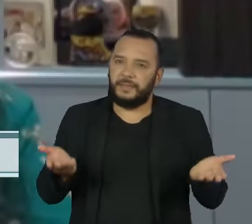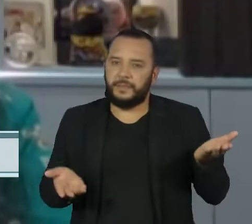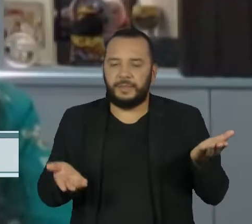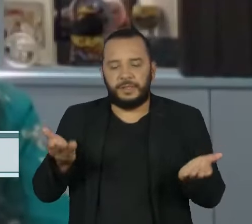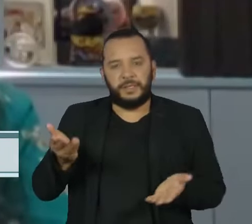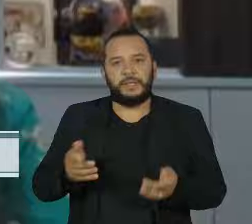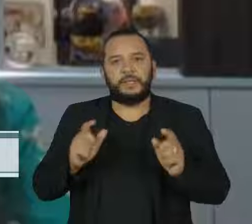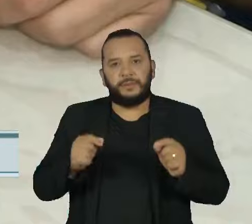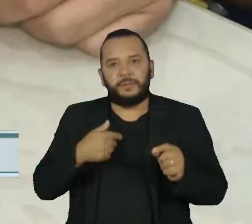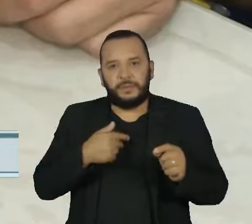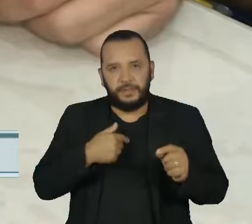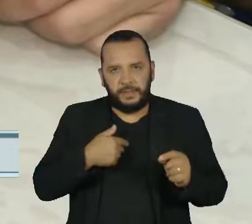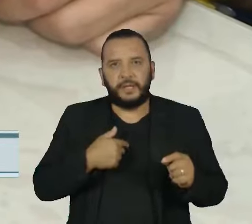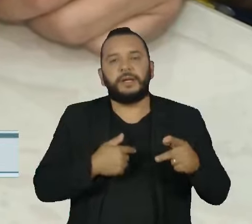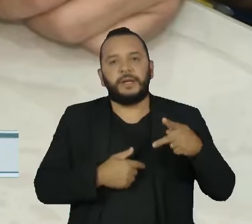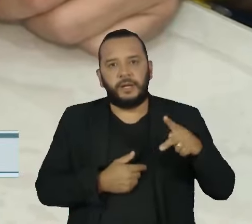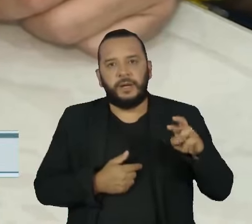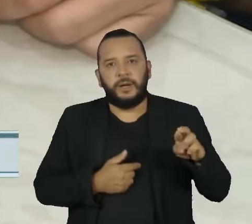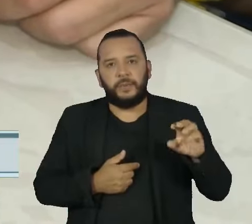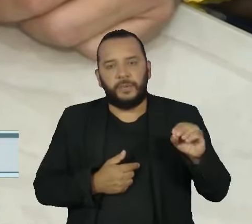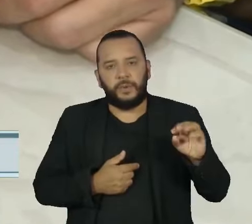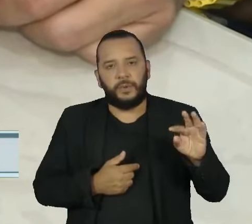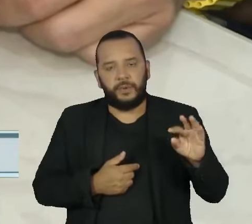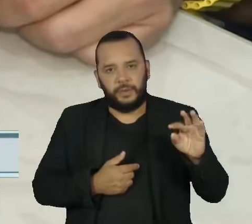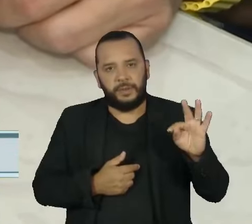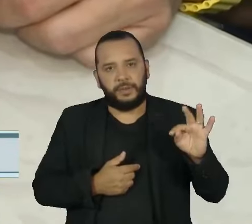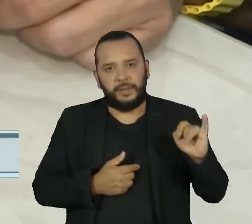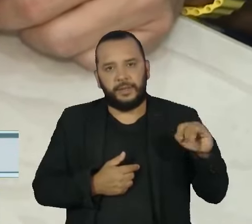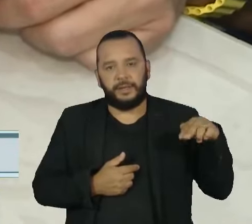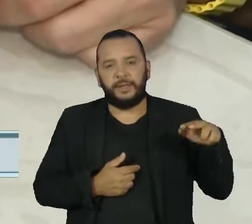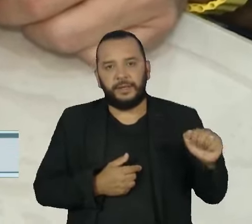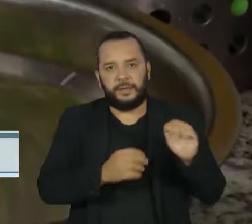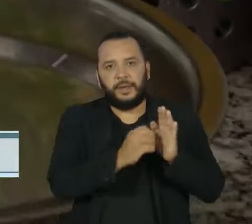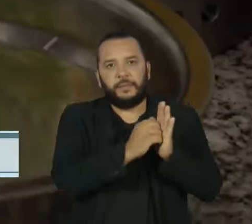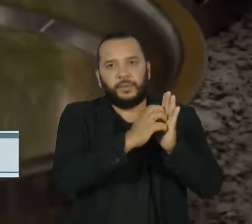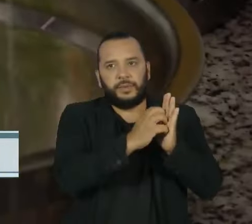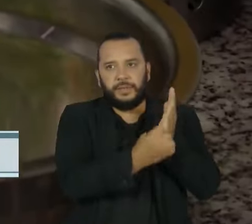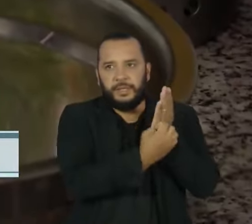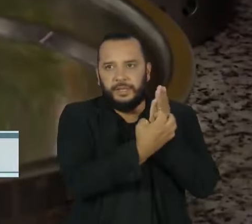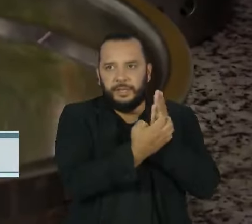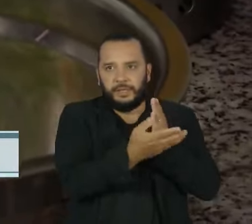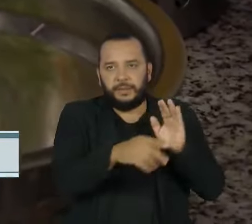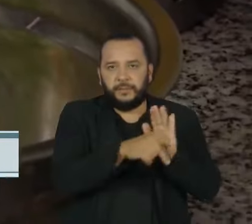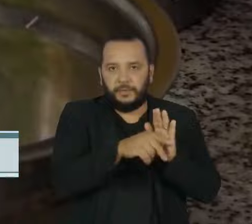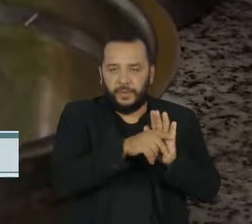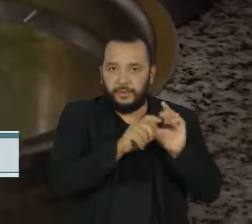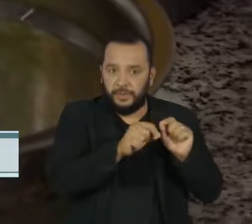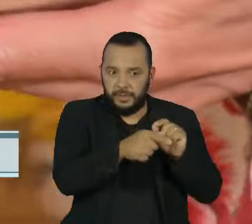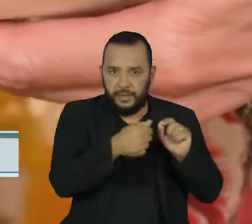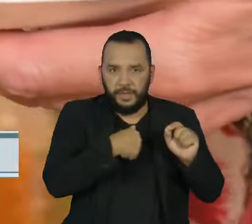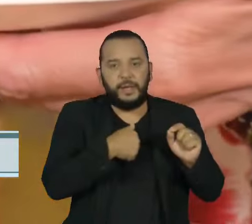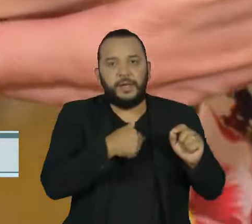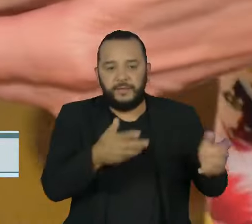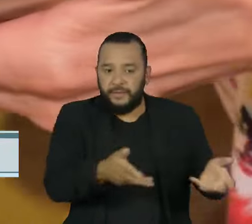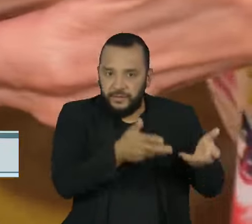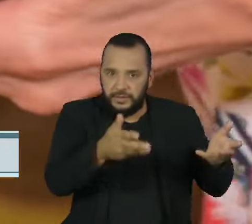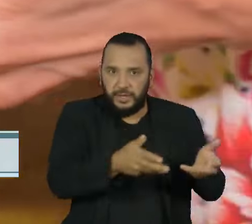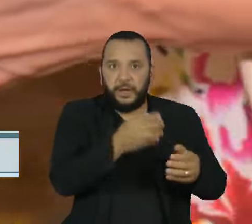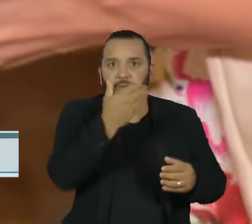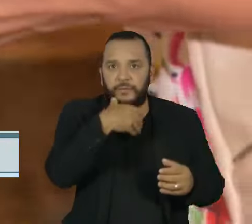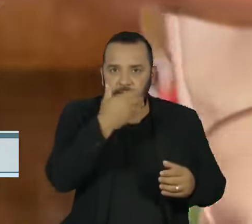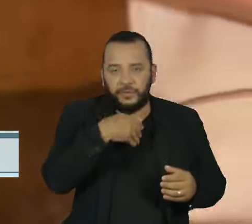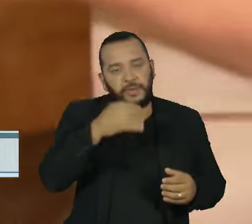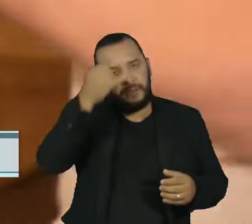proteínas vegetais ou com alimentos né de origem vegetal frutas verduras hortalicas eu tenho prevenção de várias